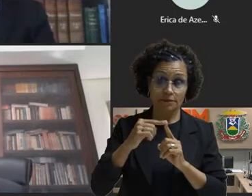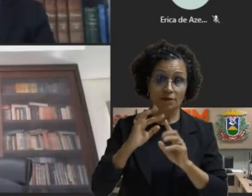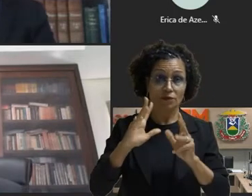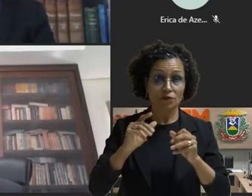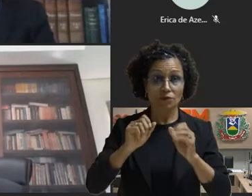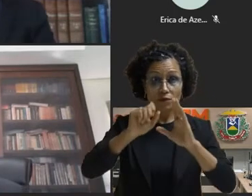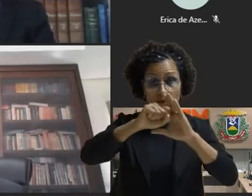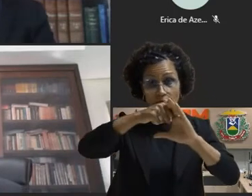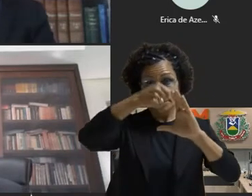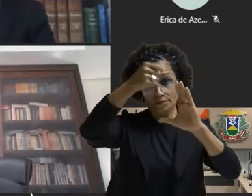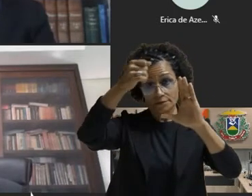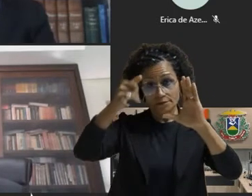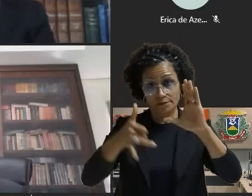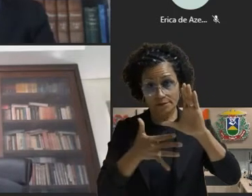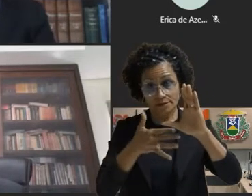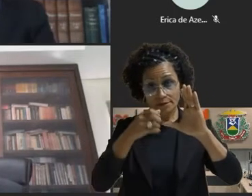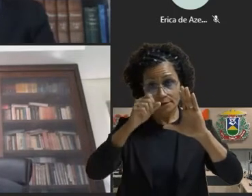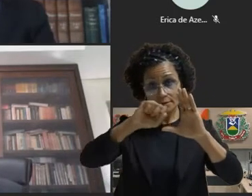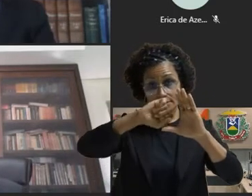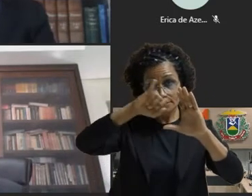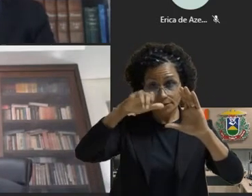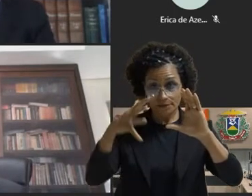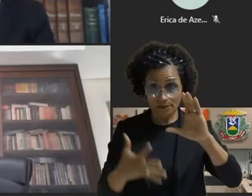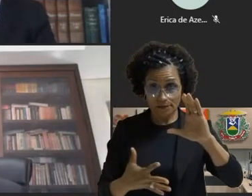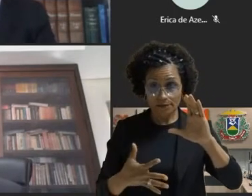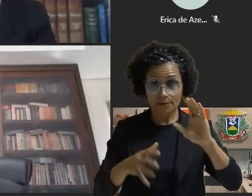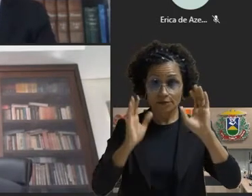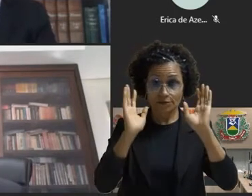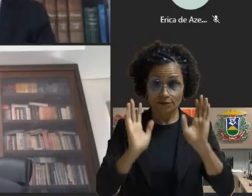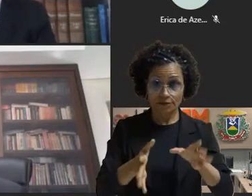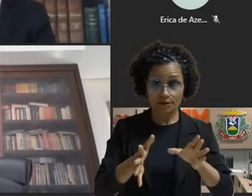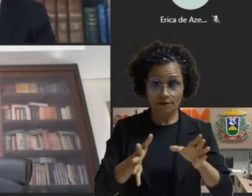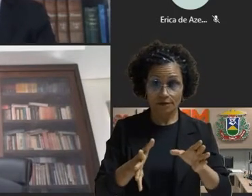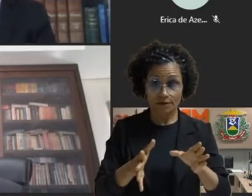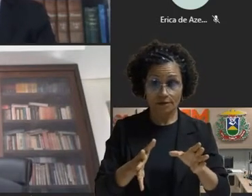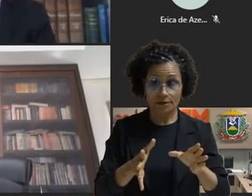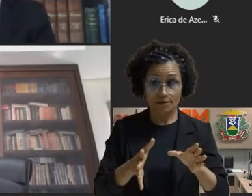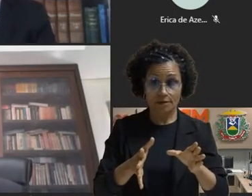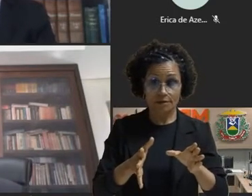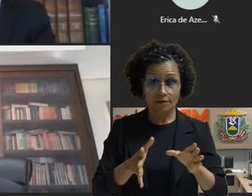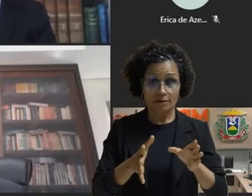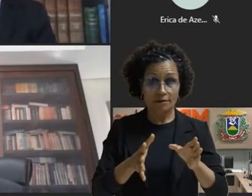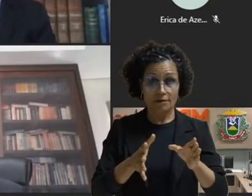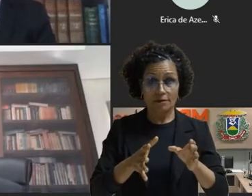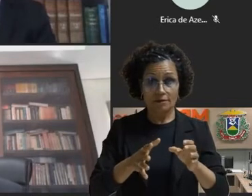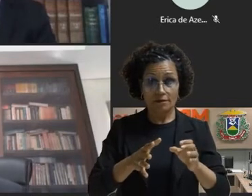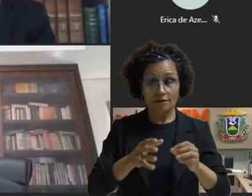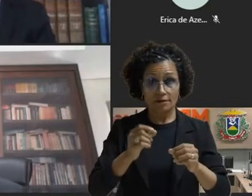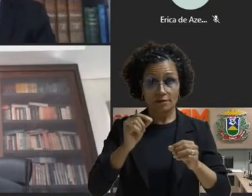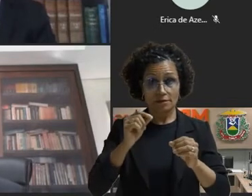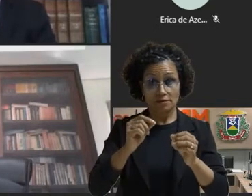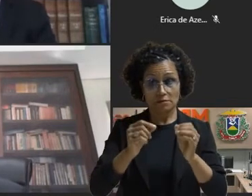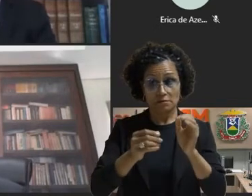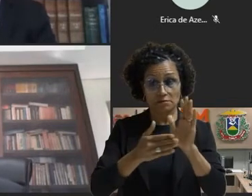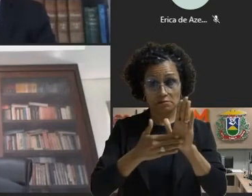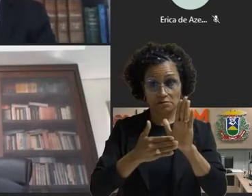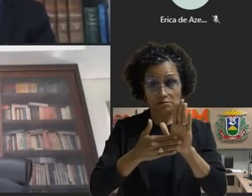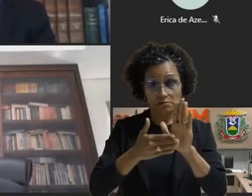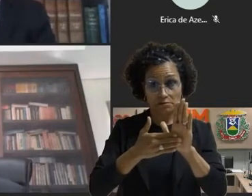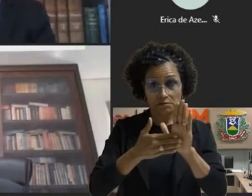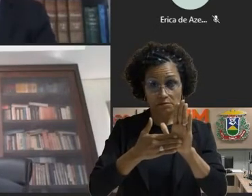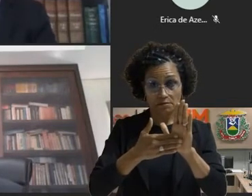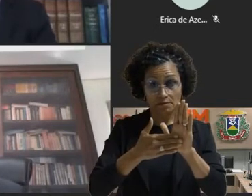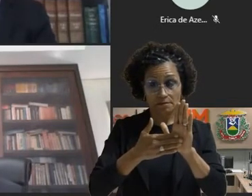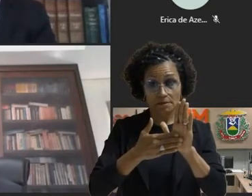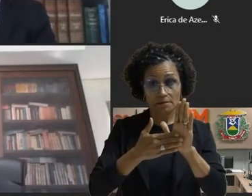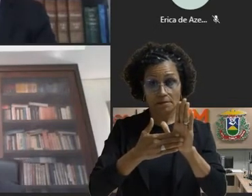da empresa, ele coloca o interesse público num projeto federal que era da lei de